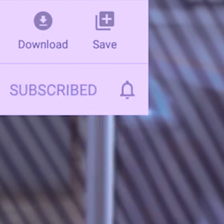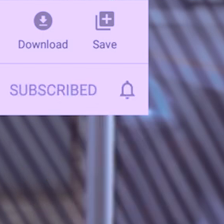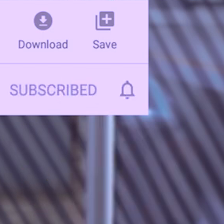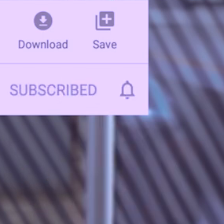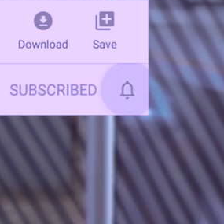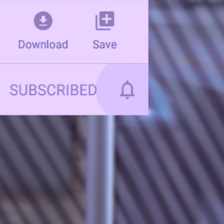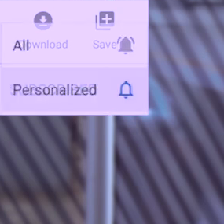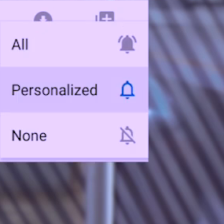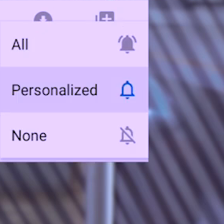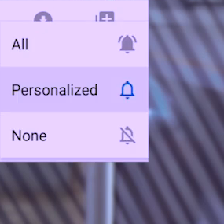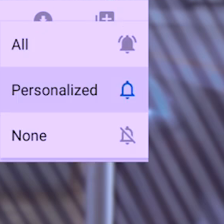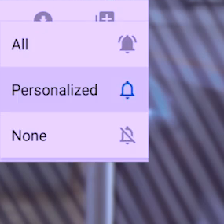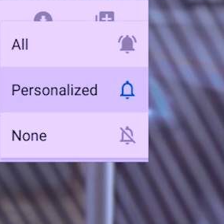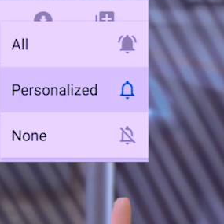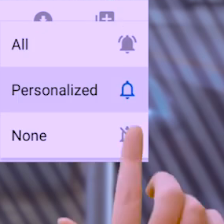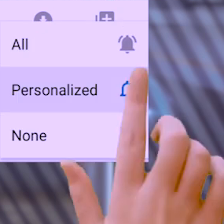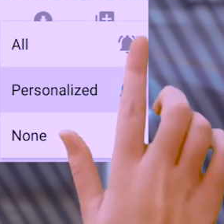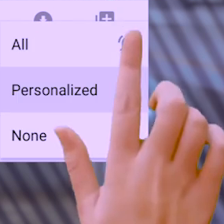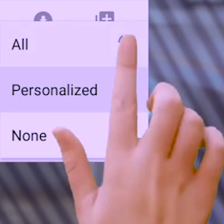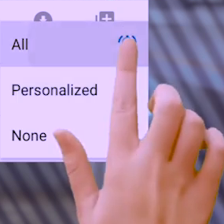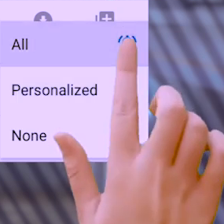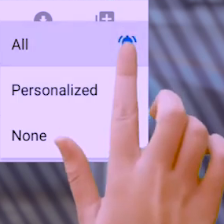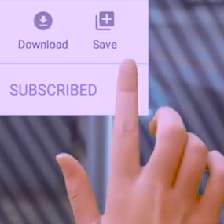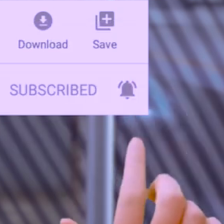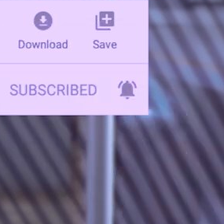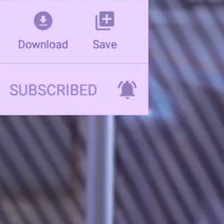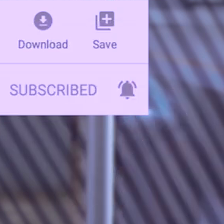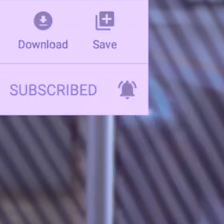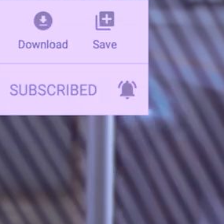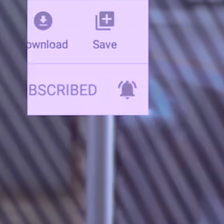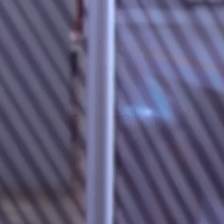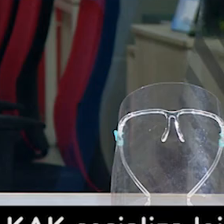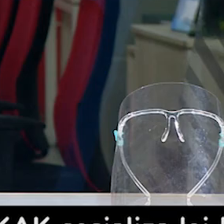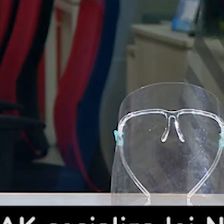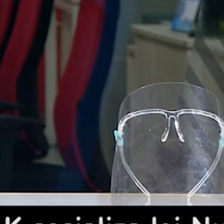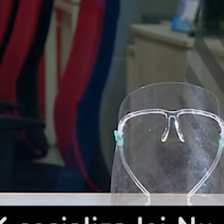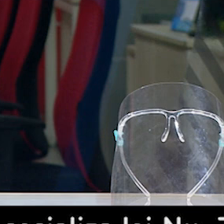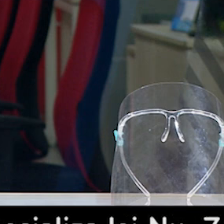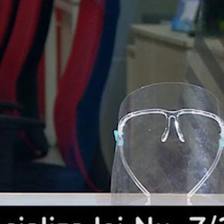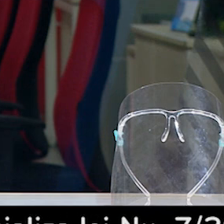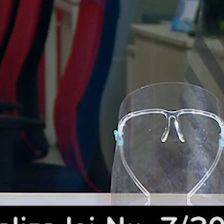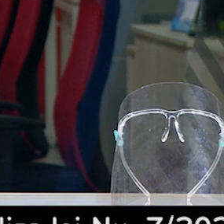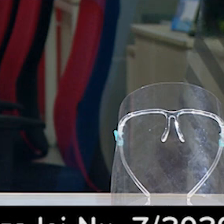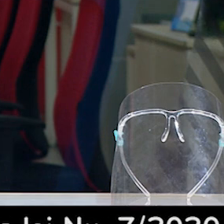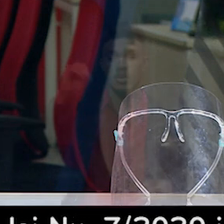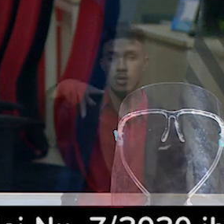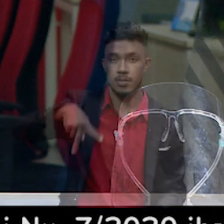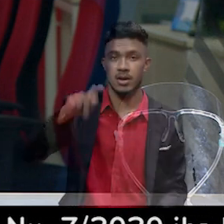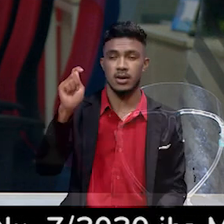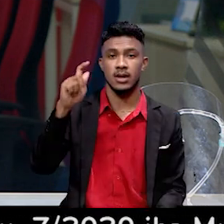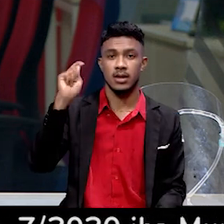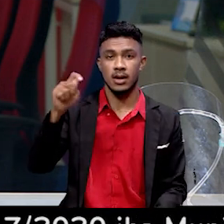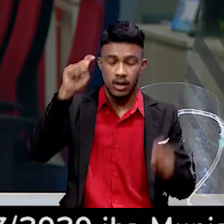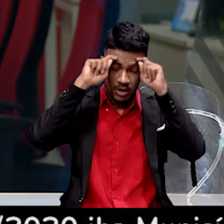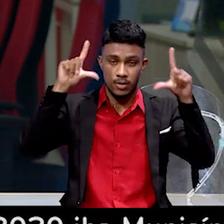no hanehan botão notificação a turne la bele la com informação fon husiami. Organização Popular Trabalhador